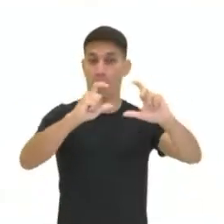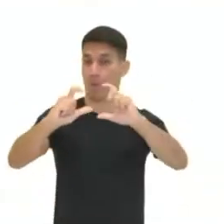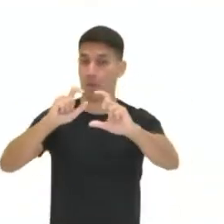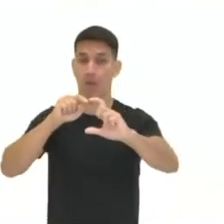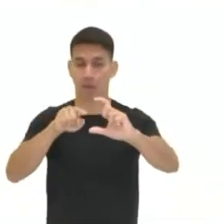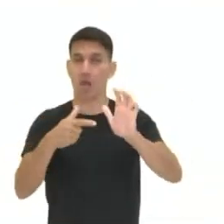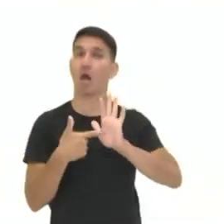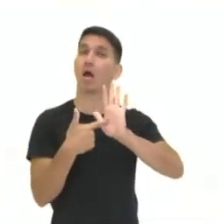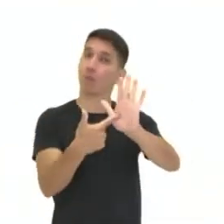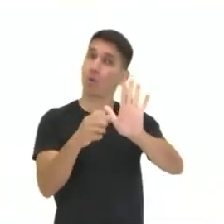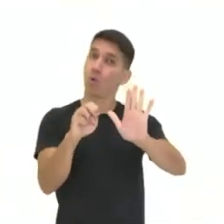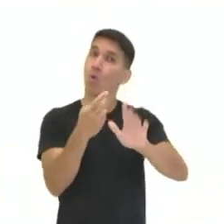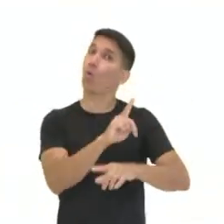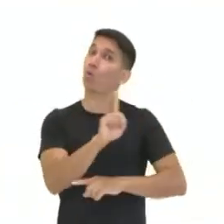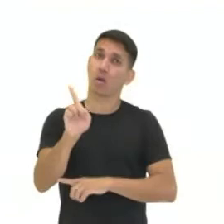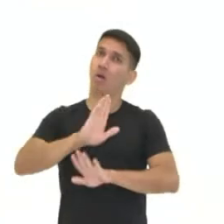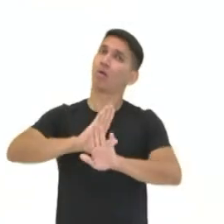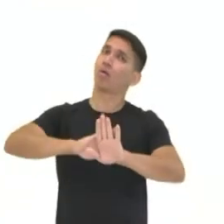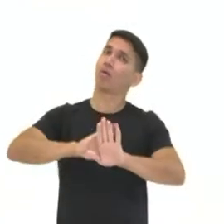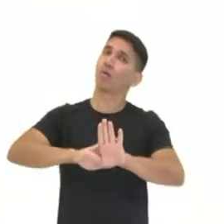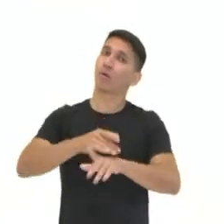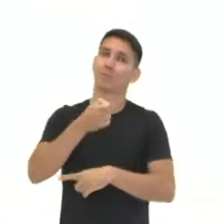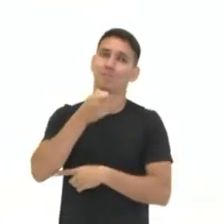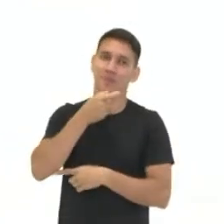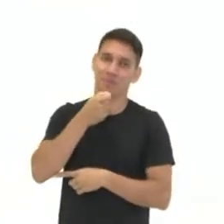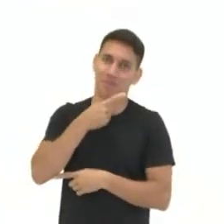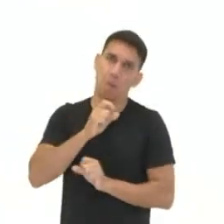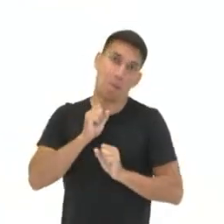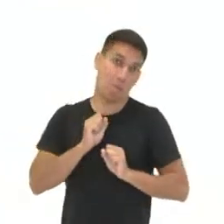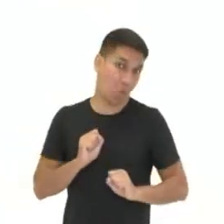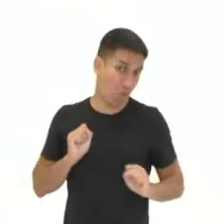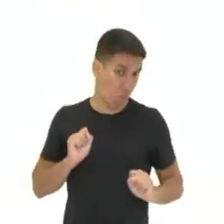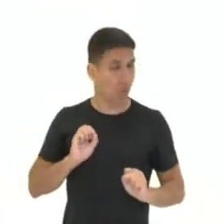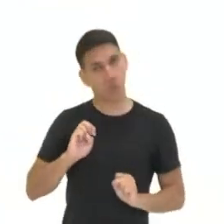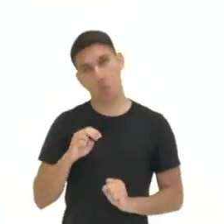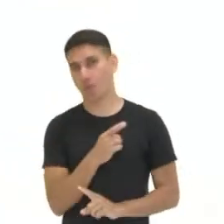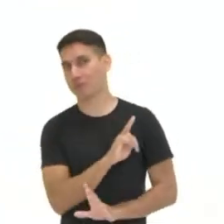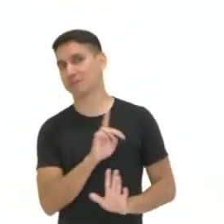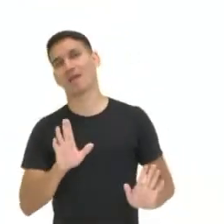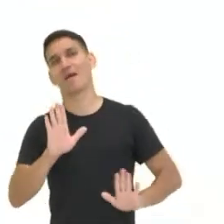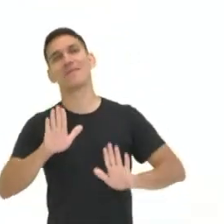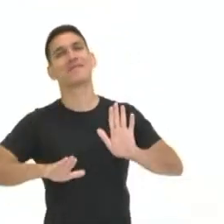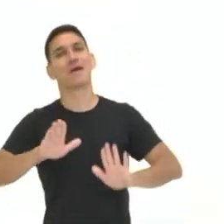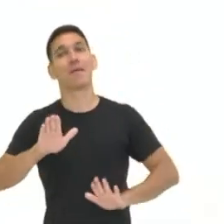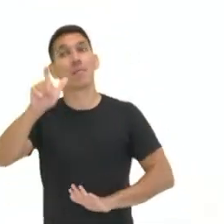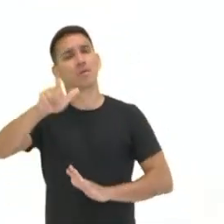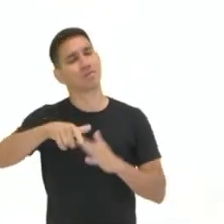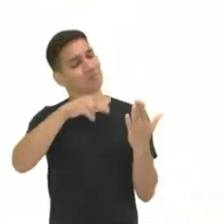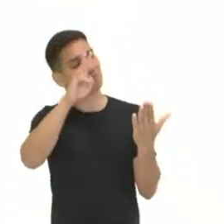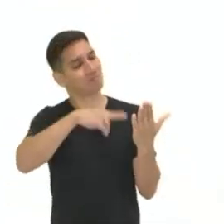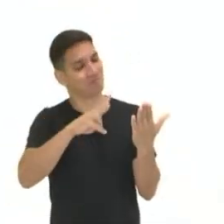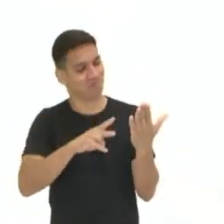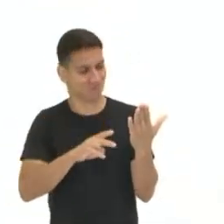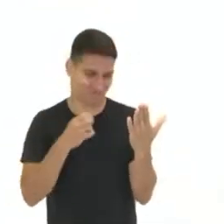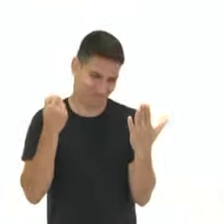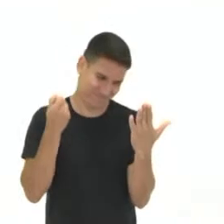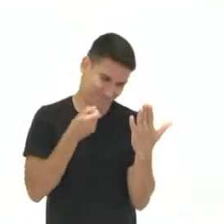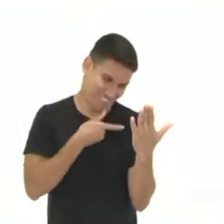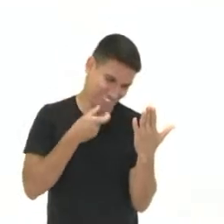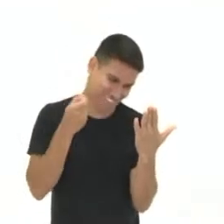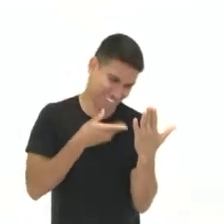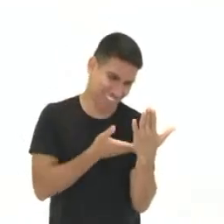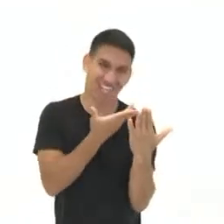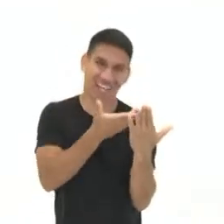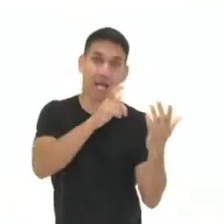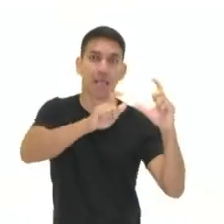apresentam ou não o humor. Pode ser que tenha a presença do humor, né, para fazer o leitor sorrir, né, diante de uma situação